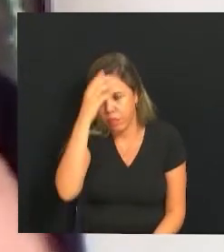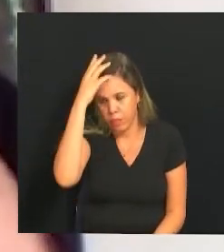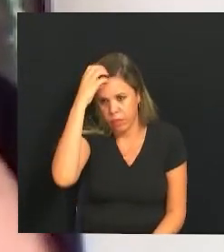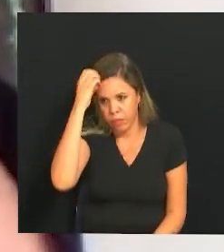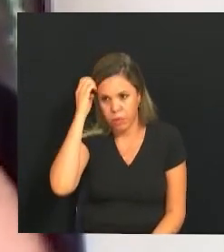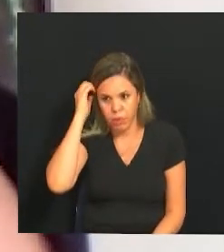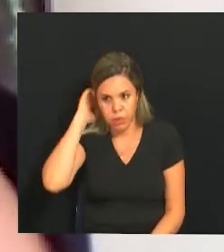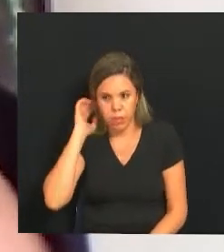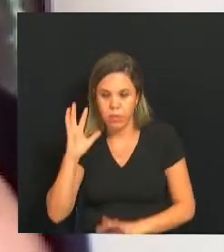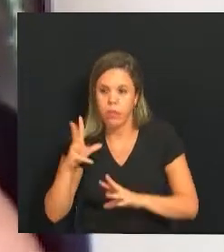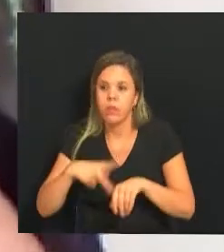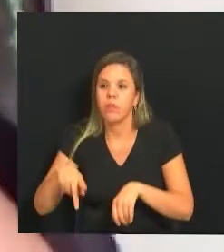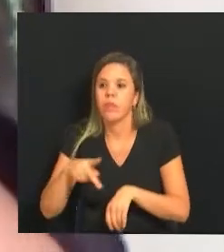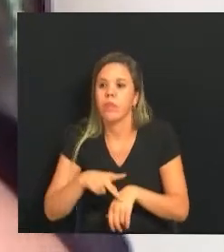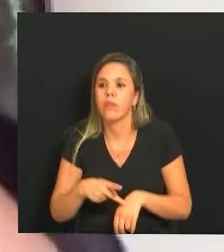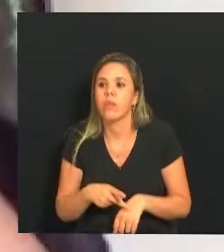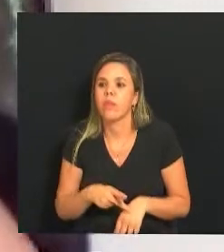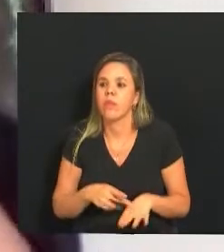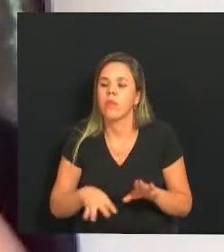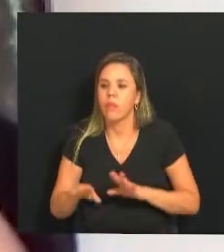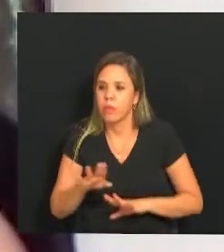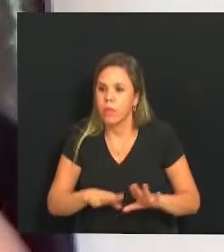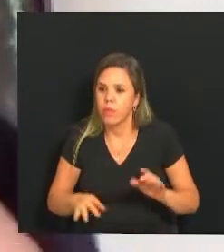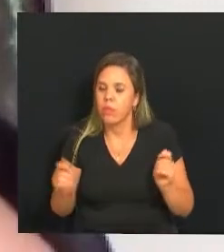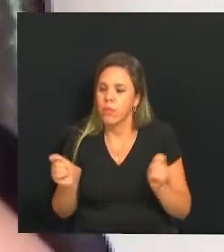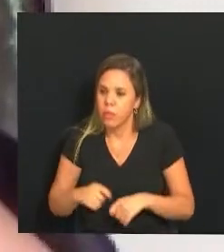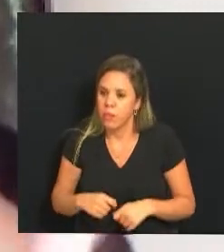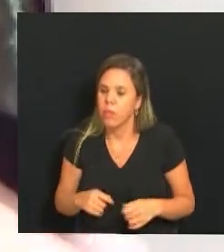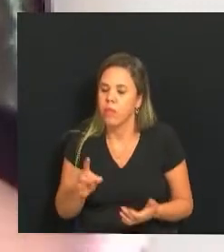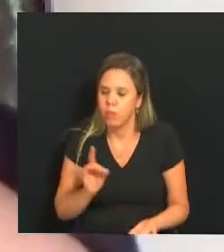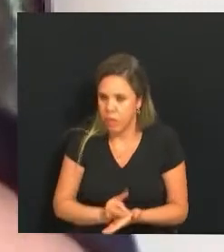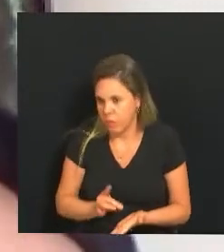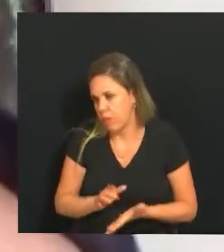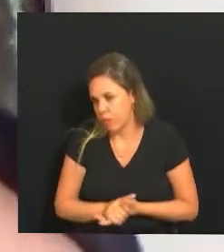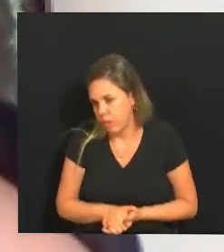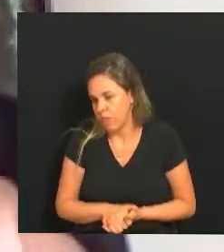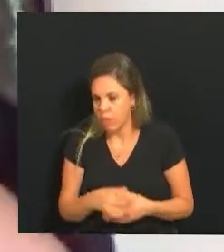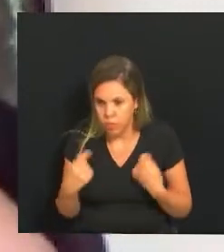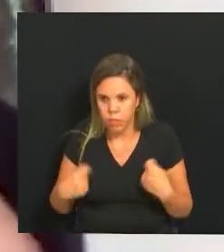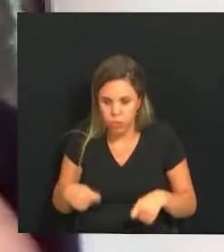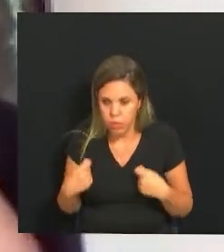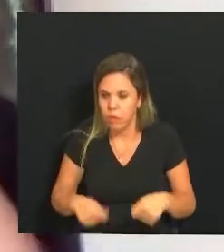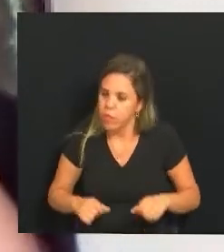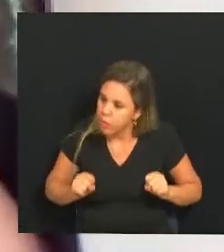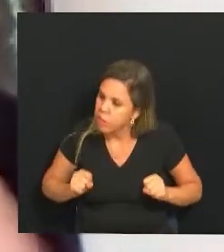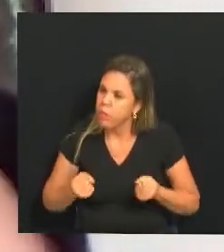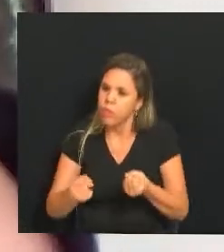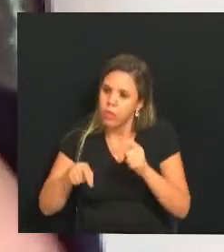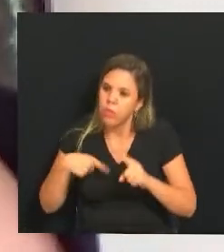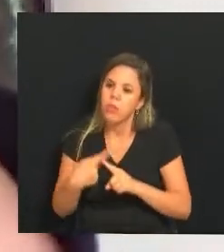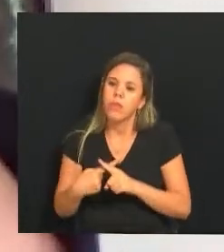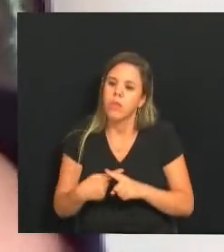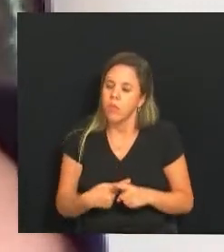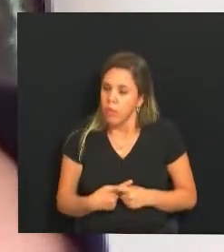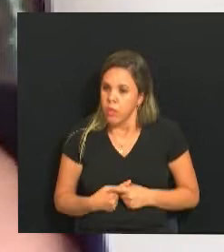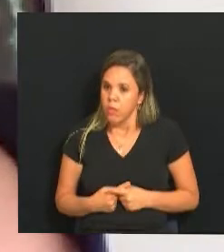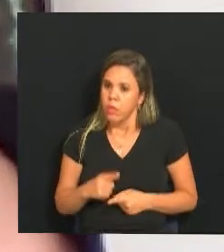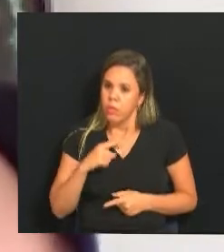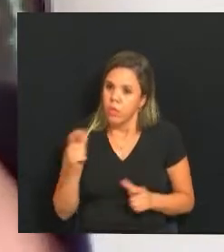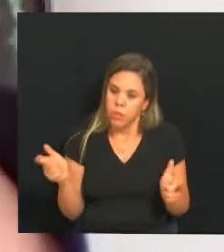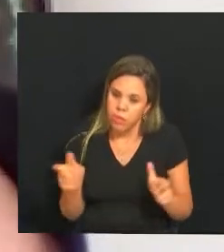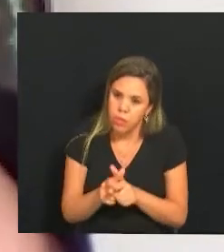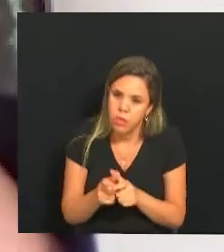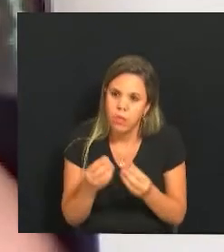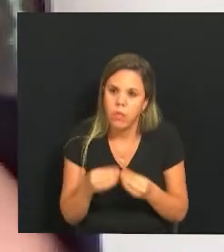de todos os países, né, como foi dado como insuficiente, realmente, se precisa de um esforço extra para a gente ter o